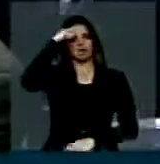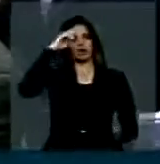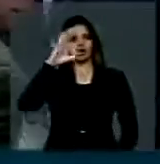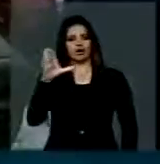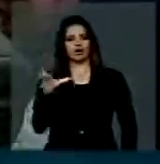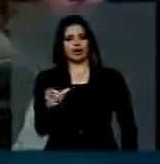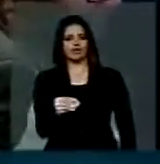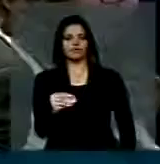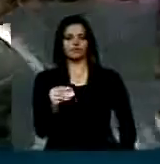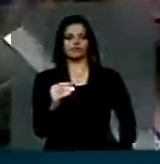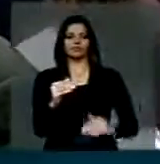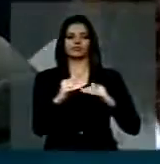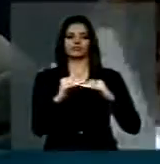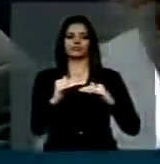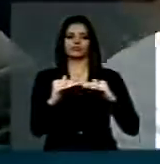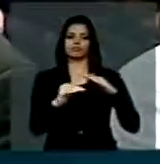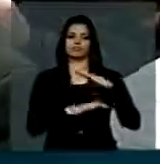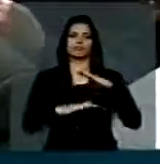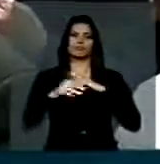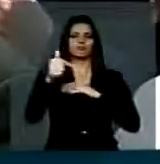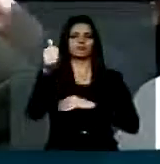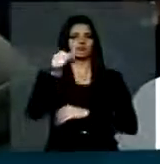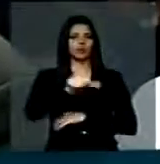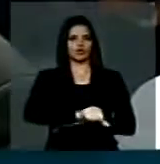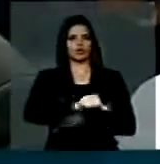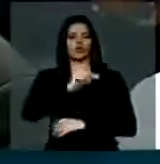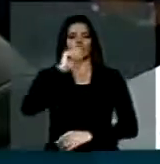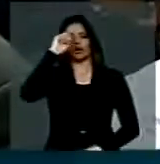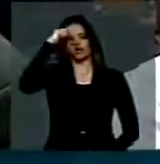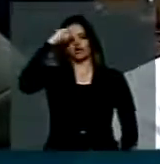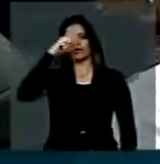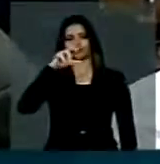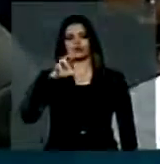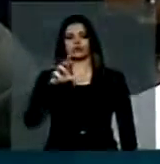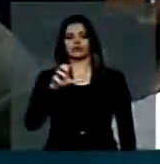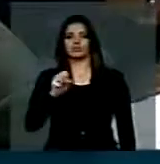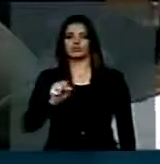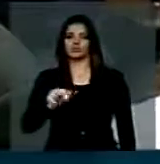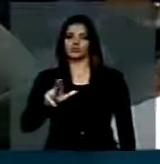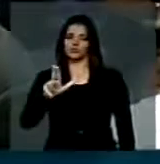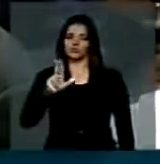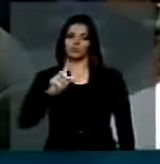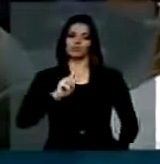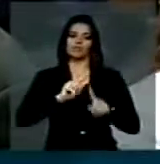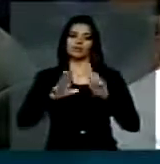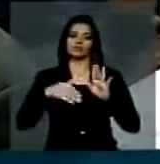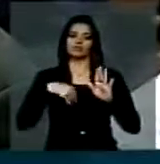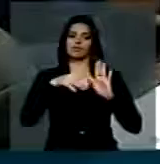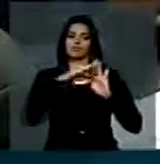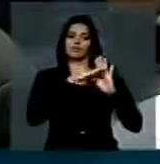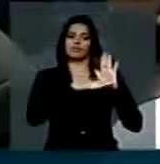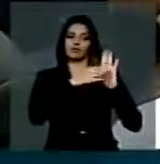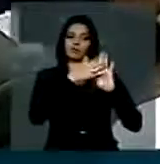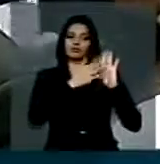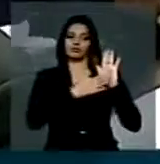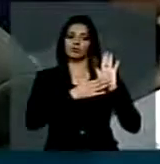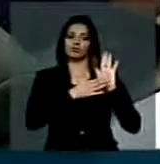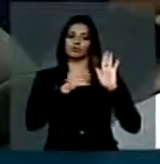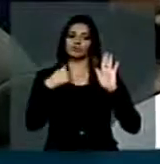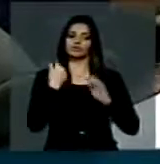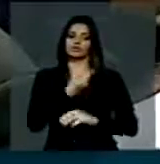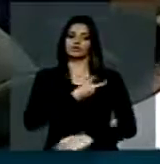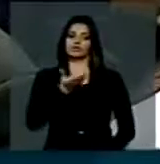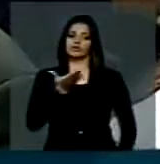em condição ainda mais precária que a própria África do Sul. Mas isso é o conteúdo da matéria. Nós